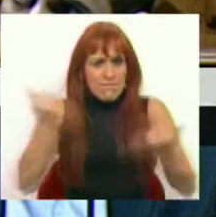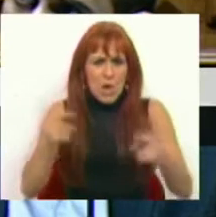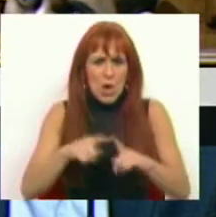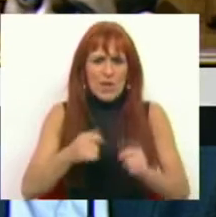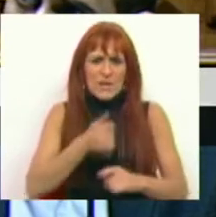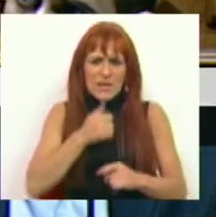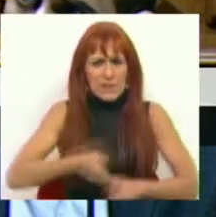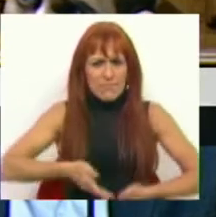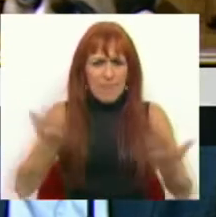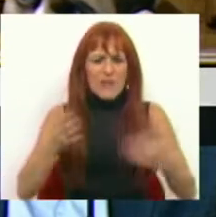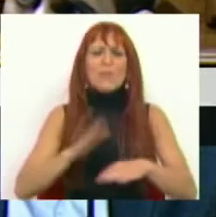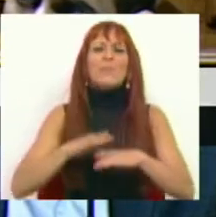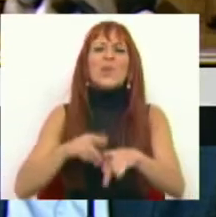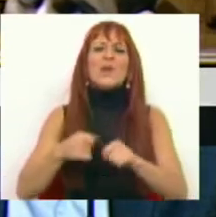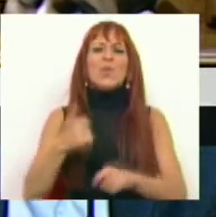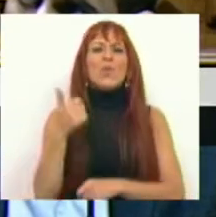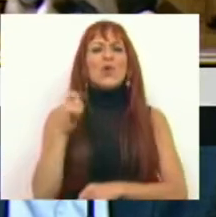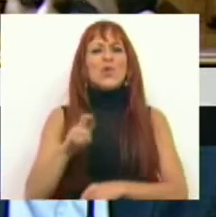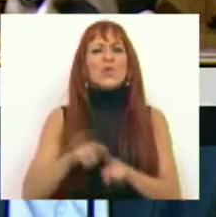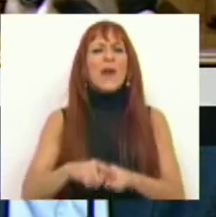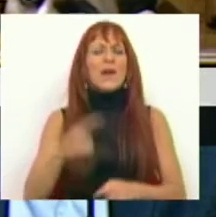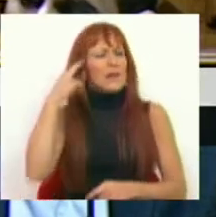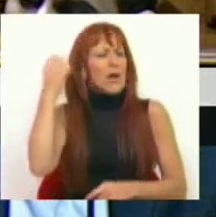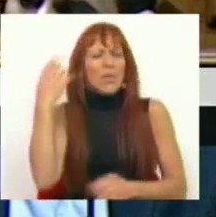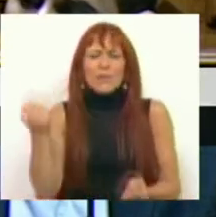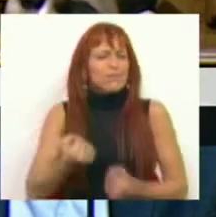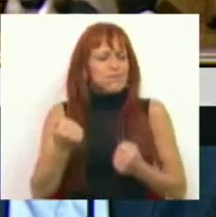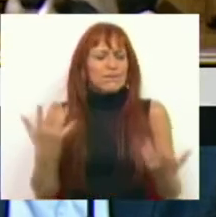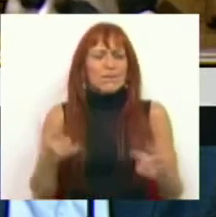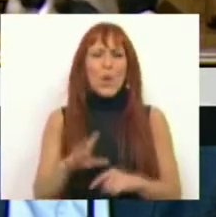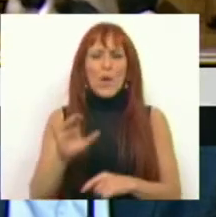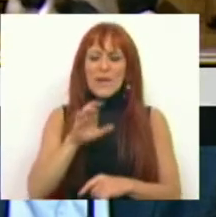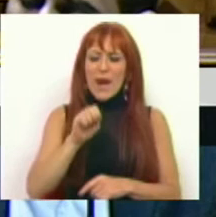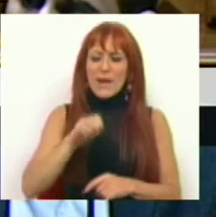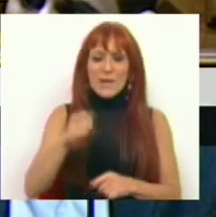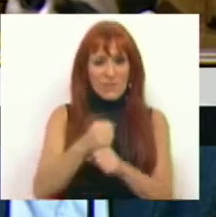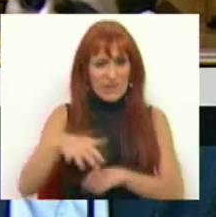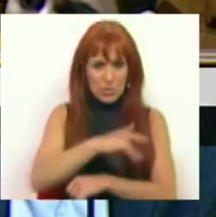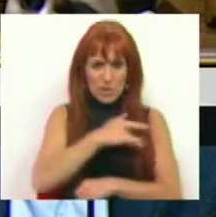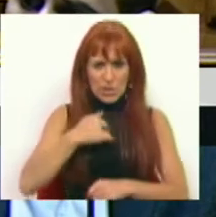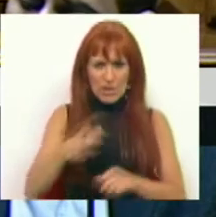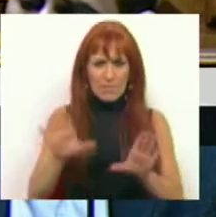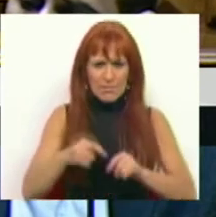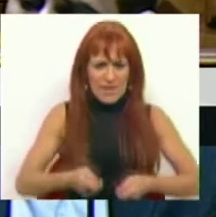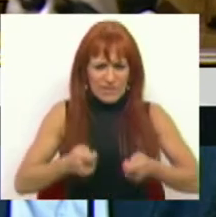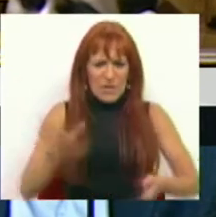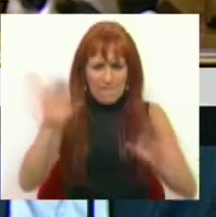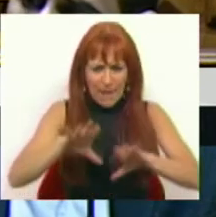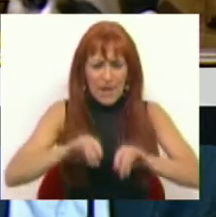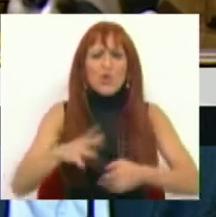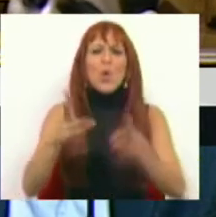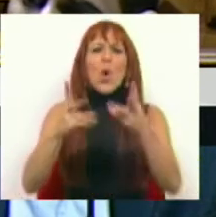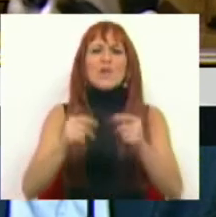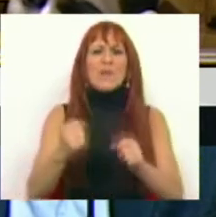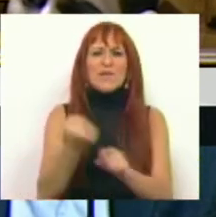mais decidido. E é por isso que para o Bloco de Esquerda é incompreensível que, quando o Serviço Nacional de Saúde precisa de mais investimento, o